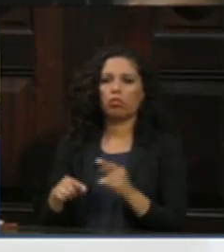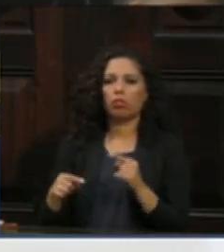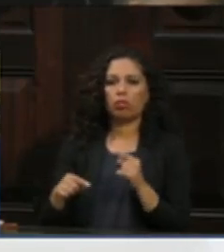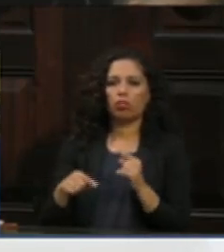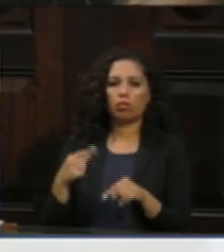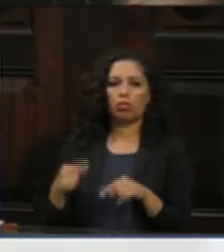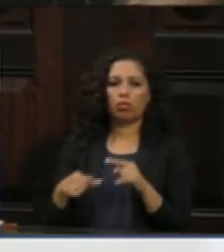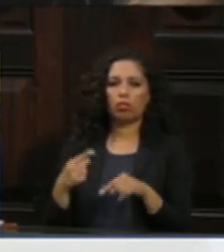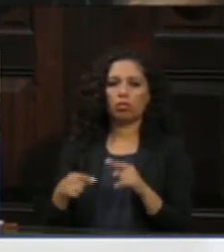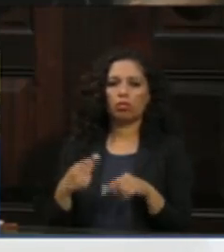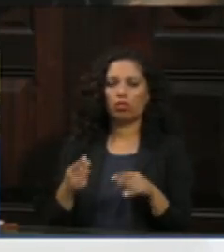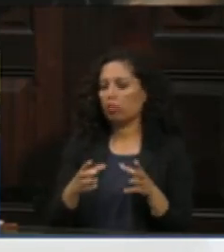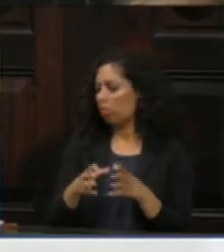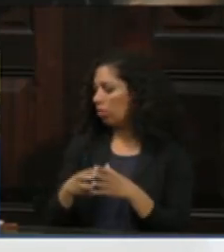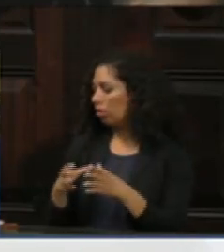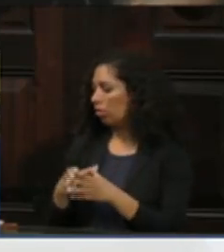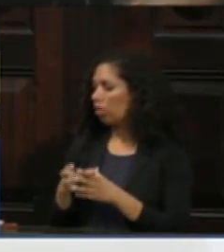legislatura.